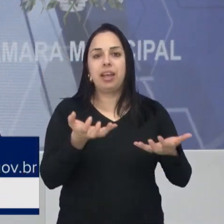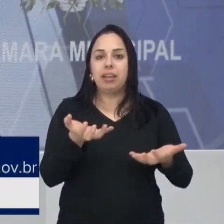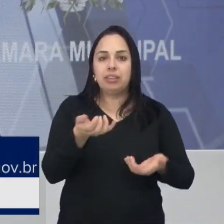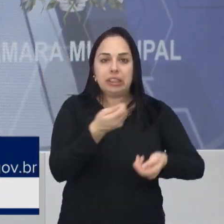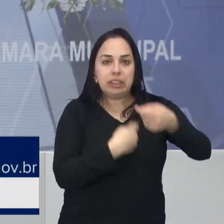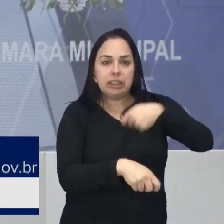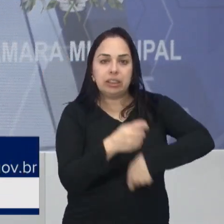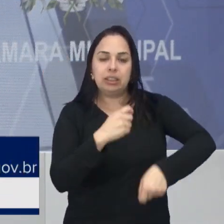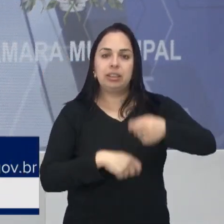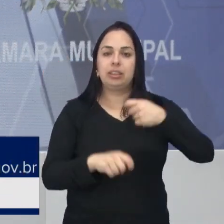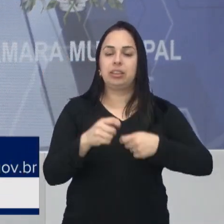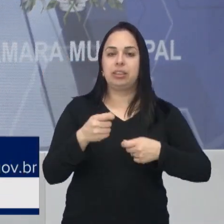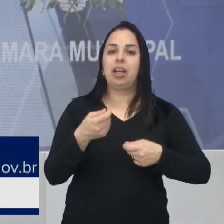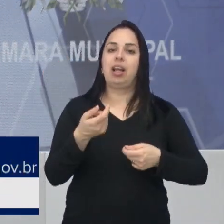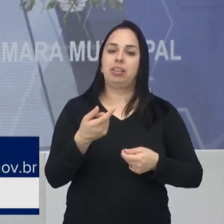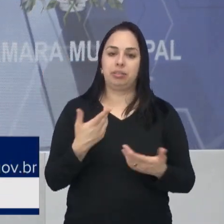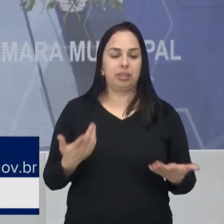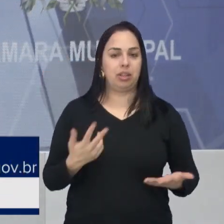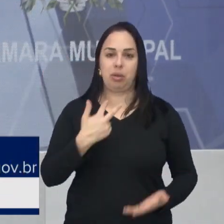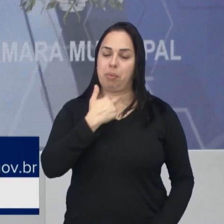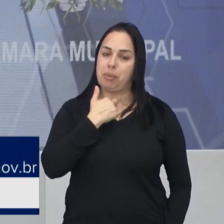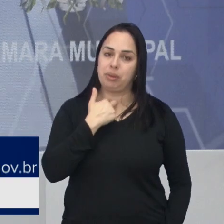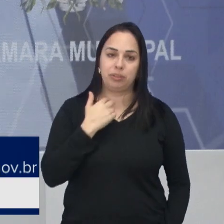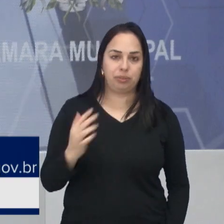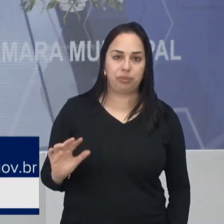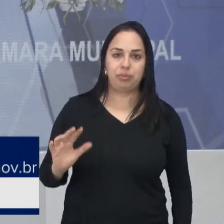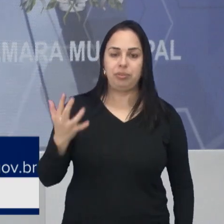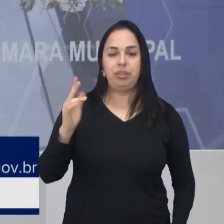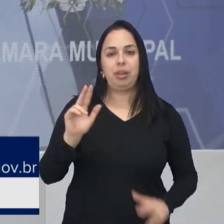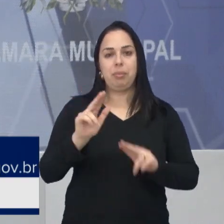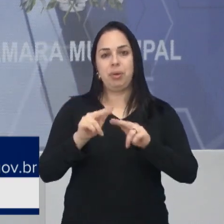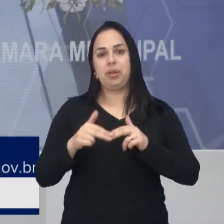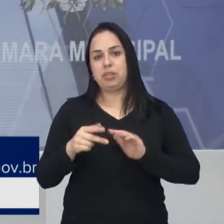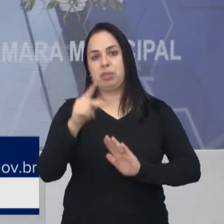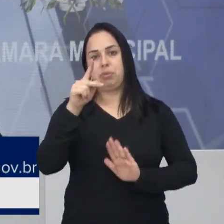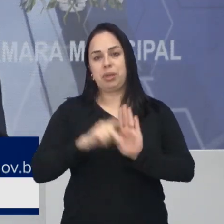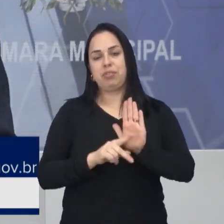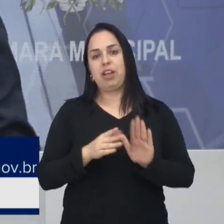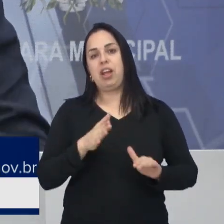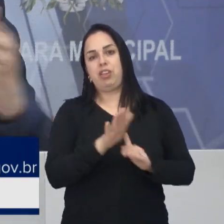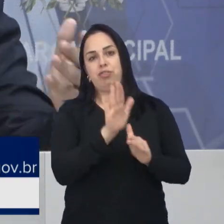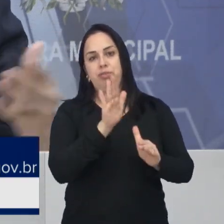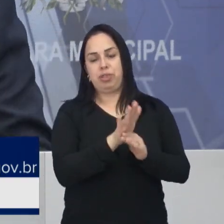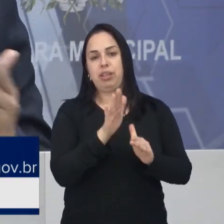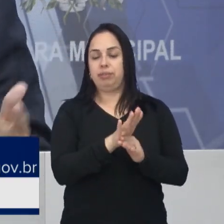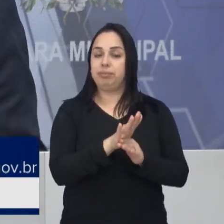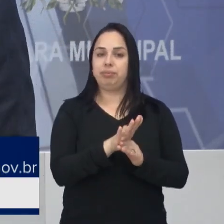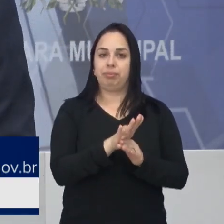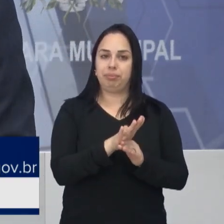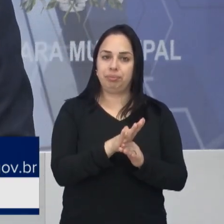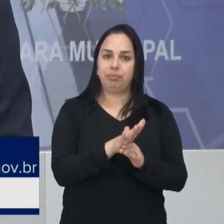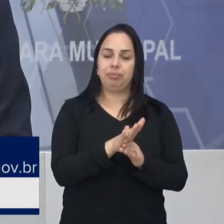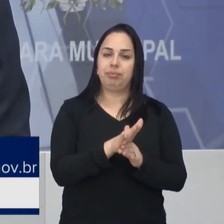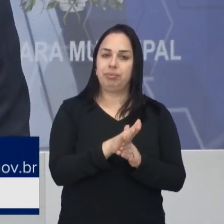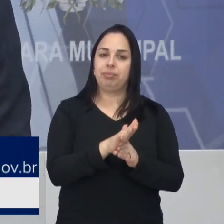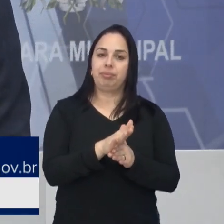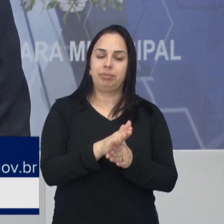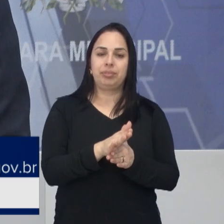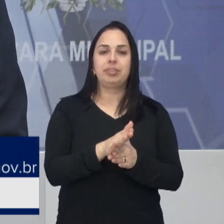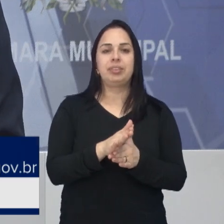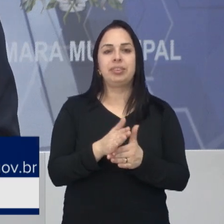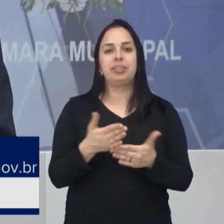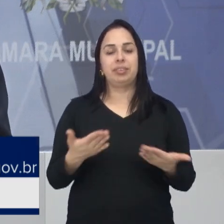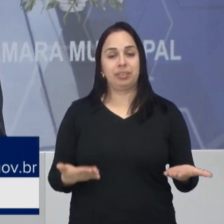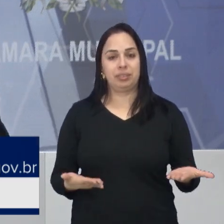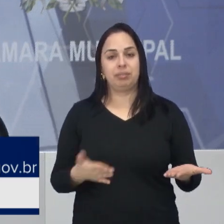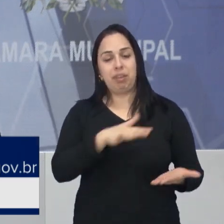fazer política com dinheiro público. Isso não pode acontecer. Esse projeto facilita mais uma vez essa dinâmica não